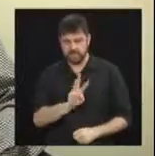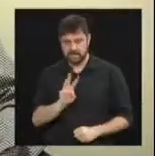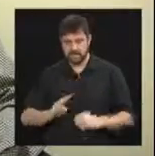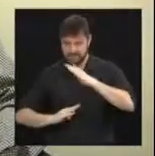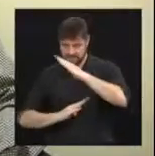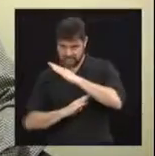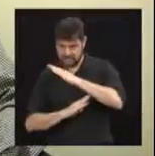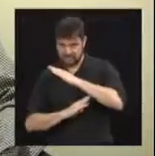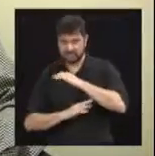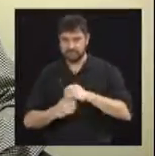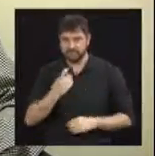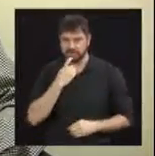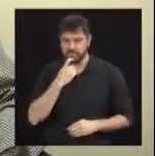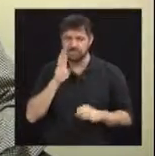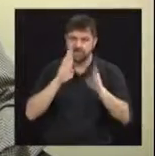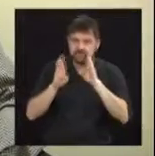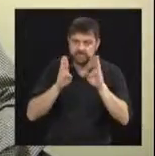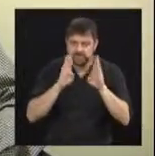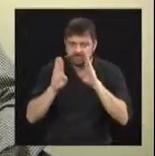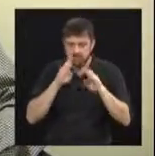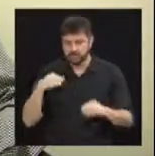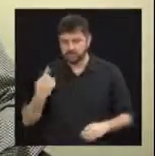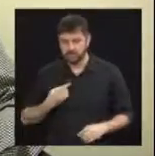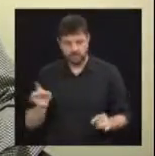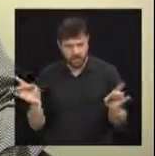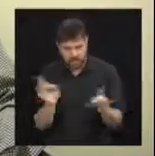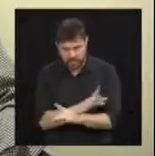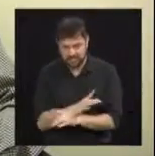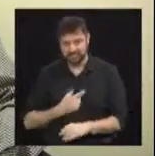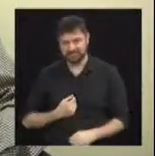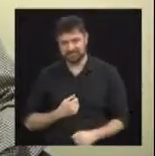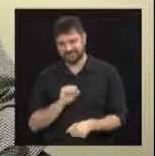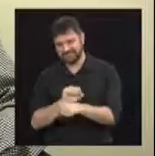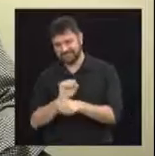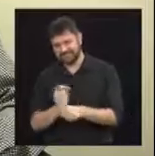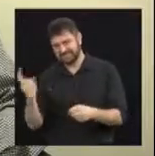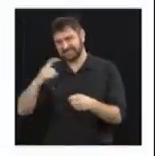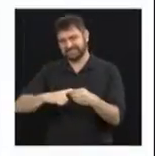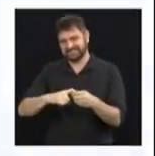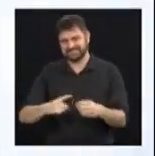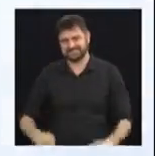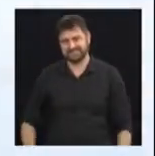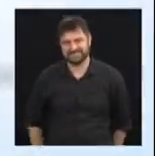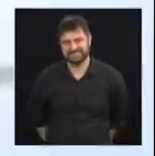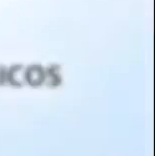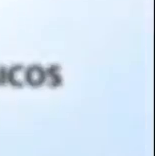página da TV Câmara Campinas no Facebook. Nós ficamos por aqui, até mais!